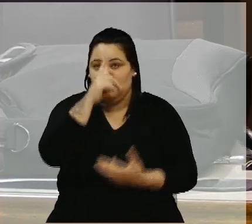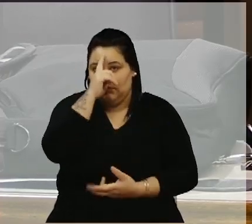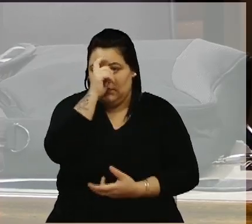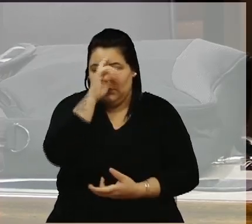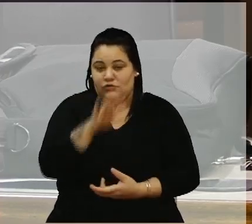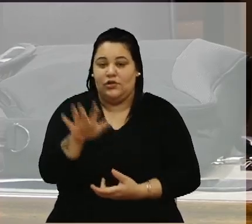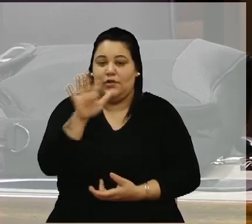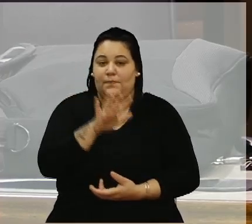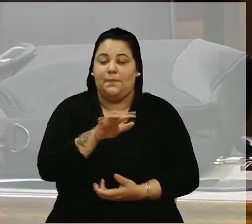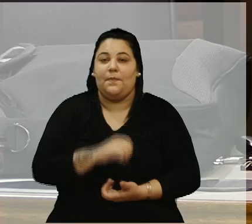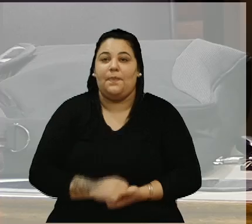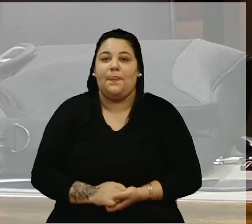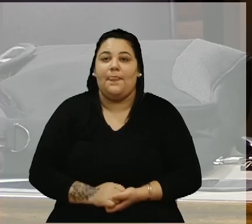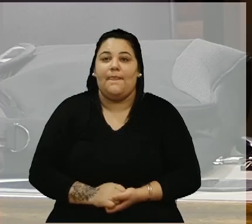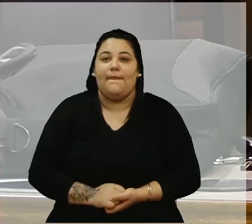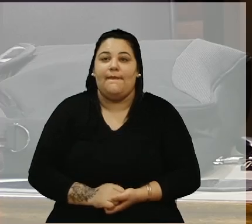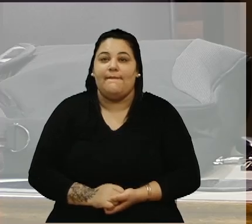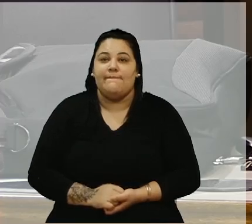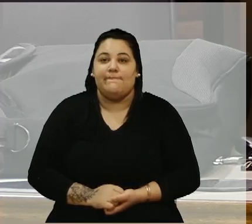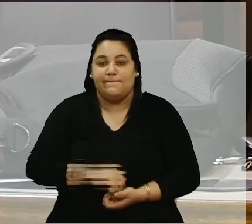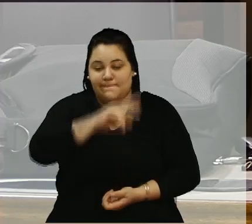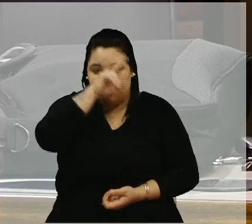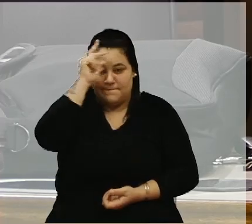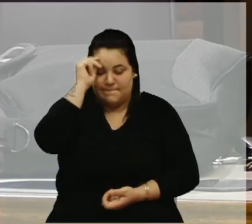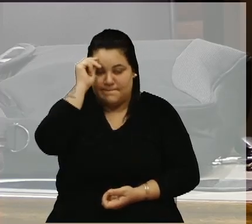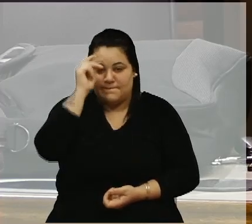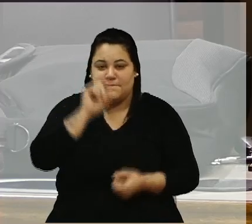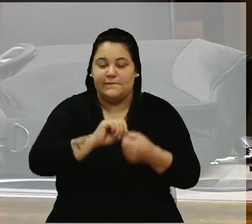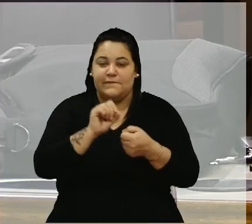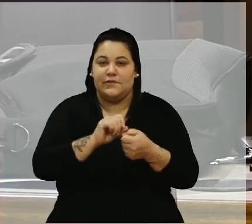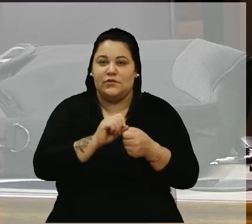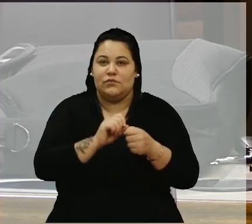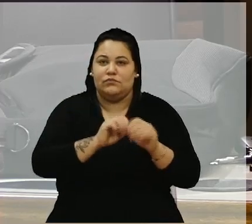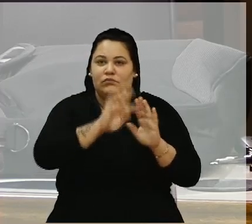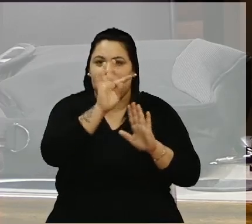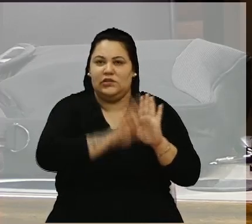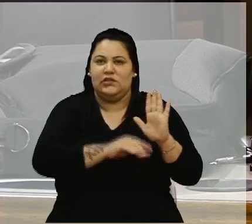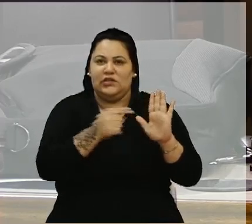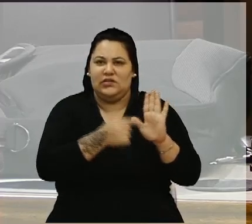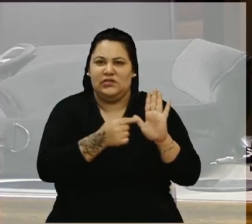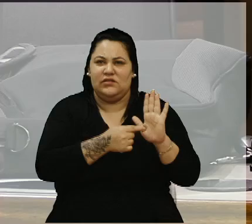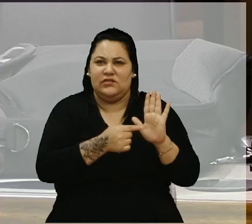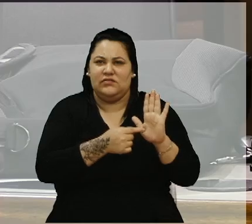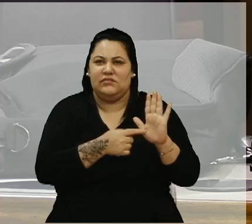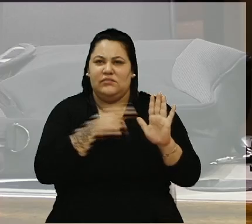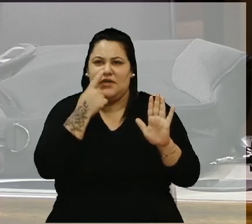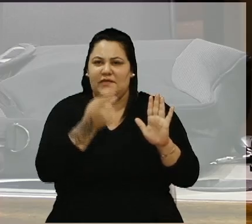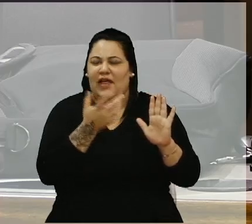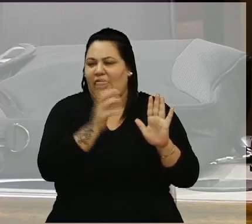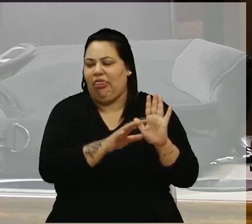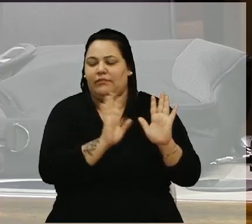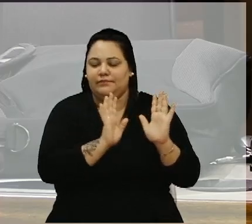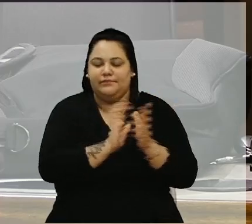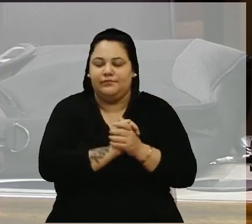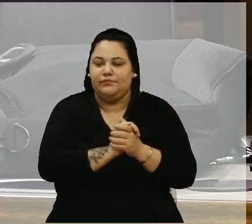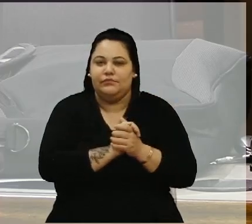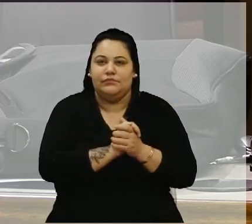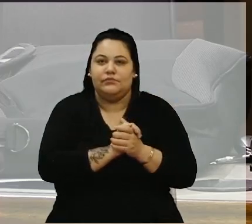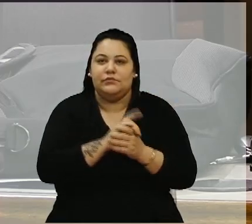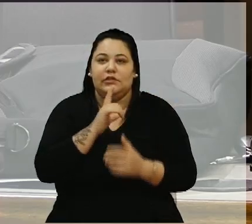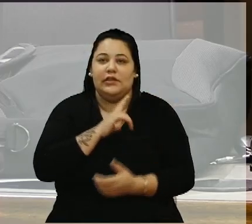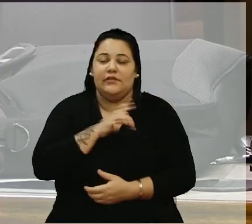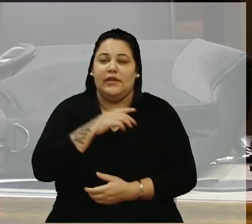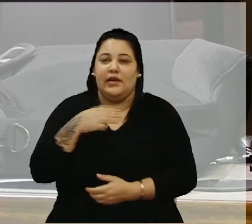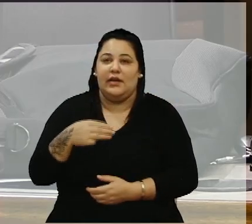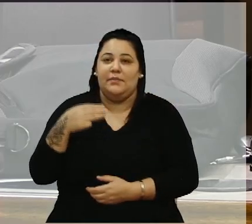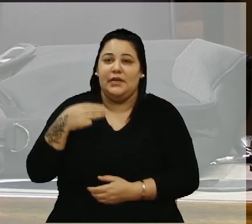né? Aí o prefeito fez uma nota de repúdio, talvez uma fala de... A ministra esteve